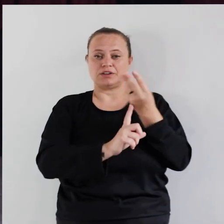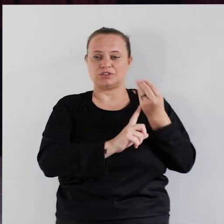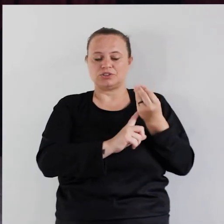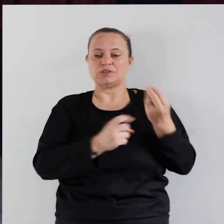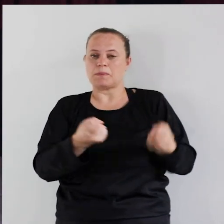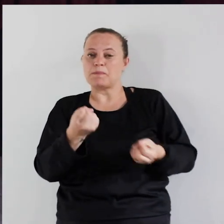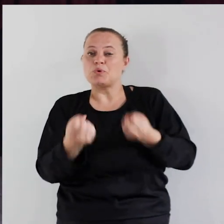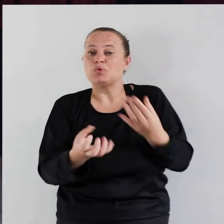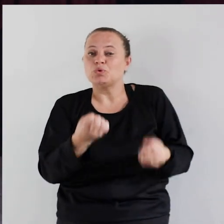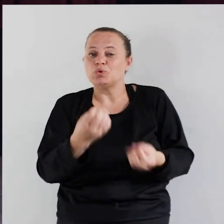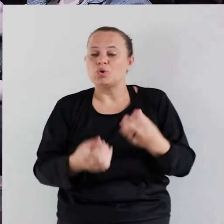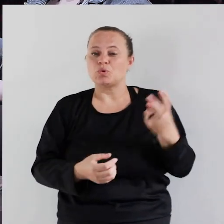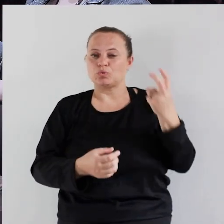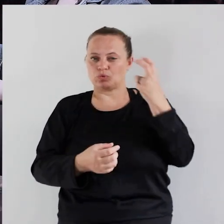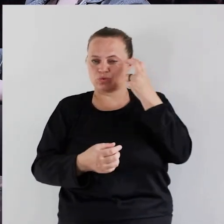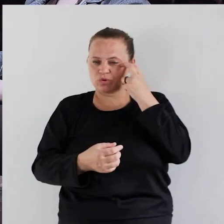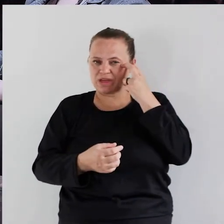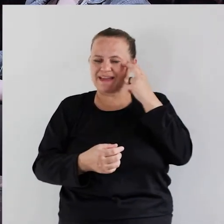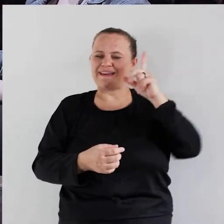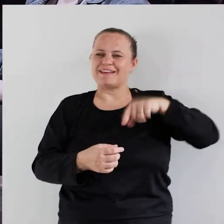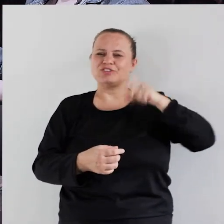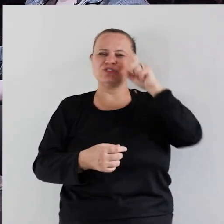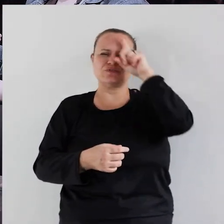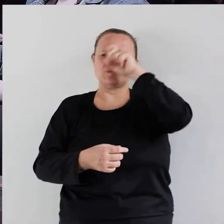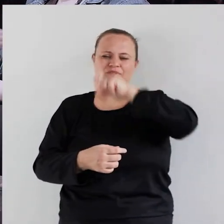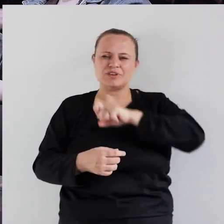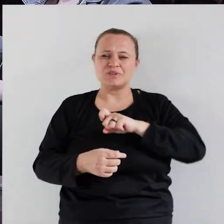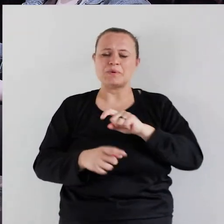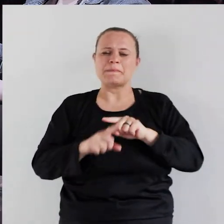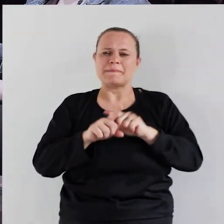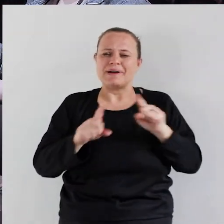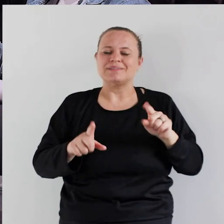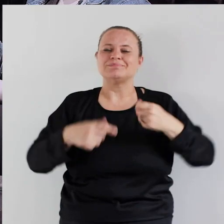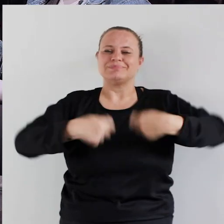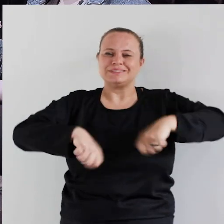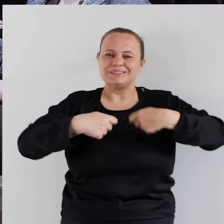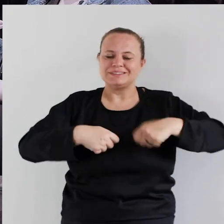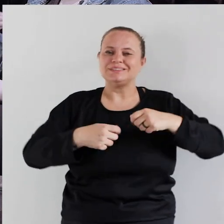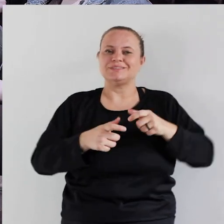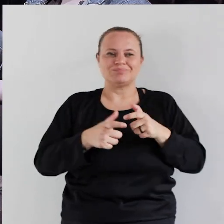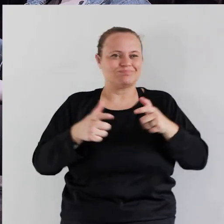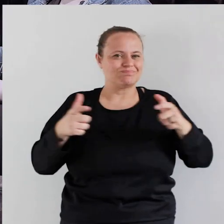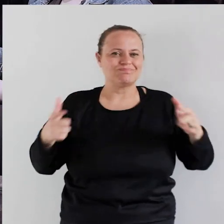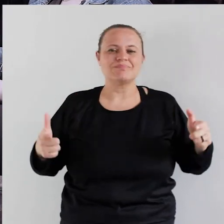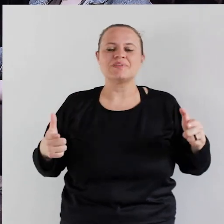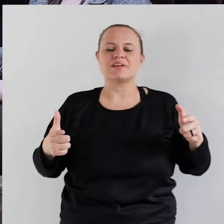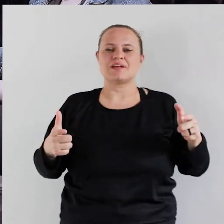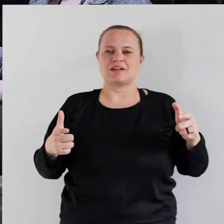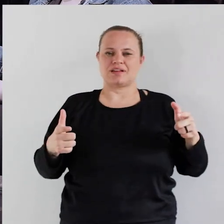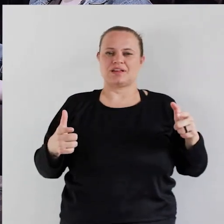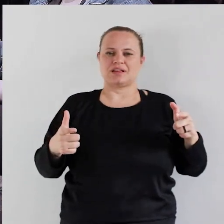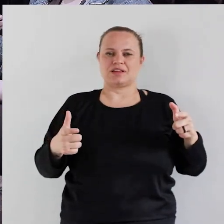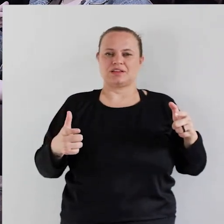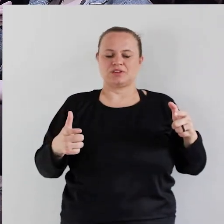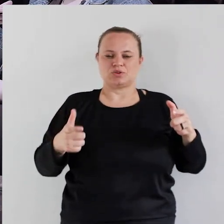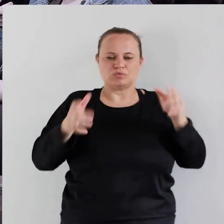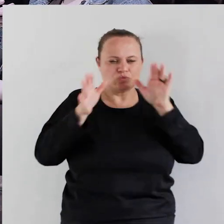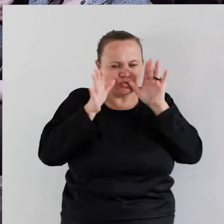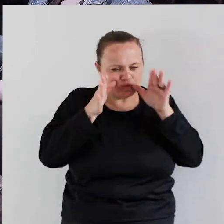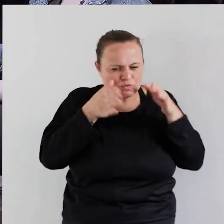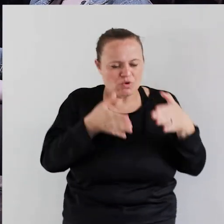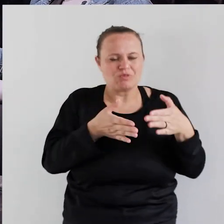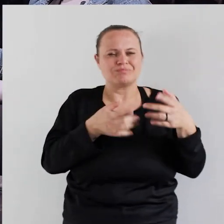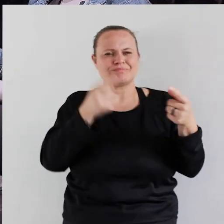E para a gente, como artista e produtora, é muito riquíssimo falar isso, e é uma